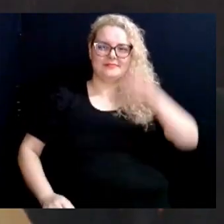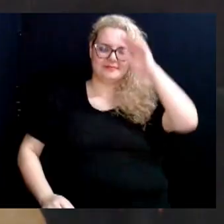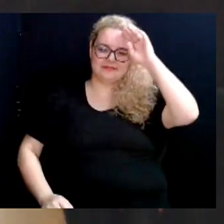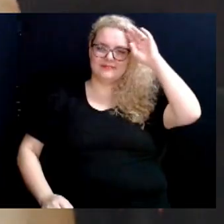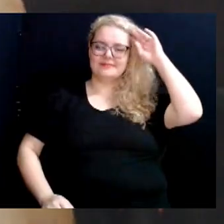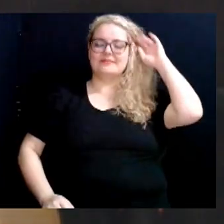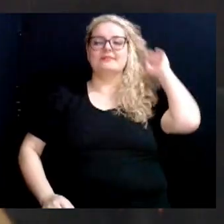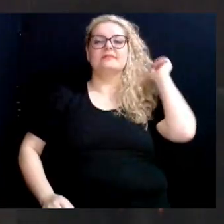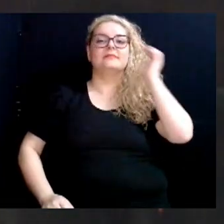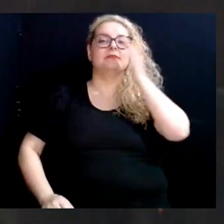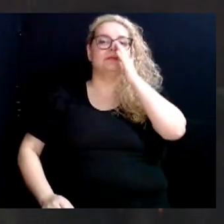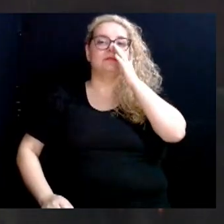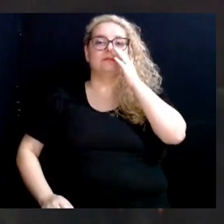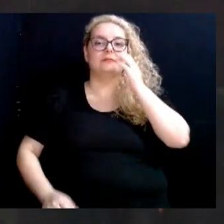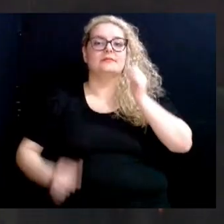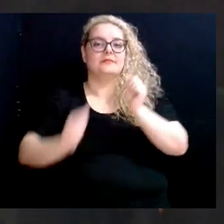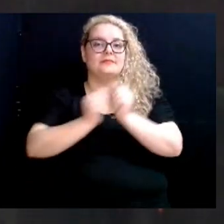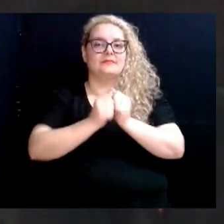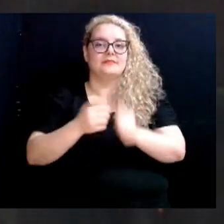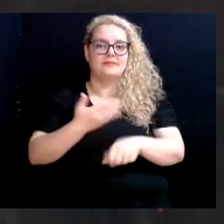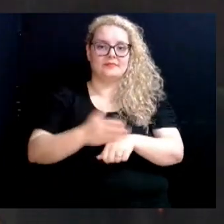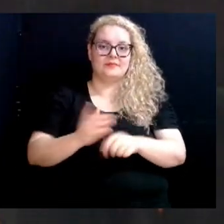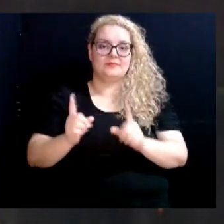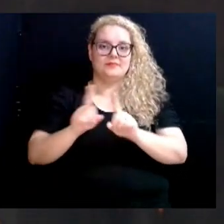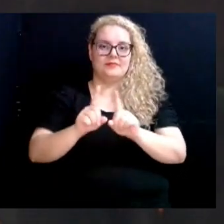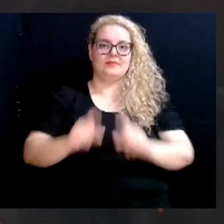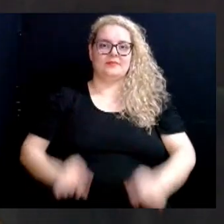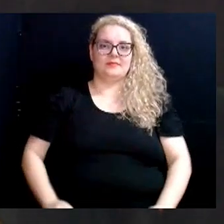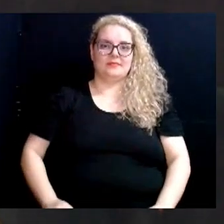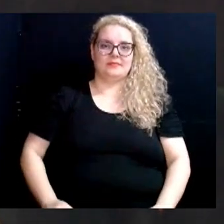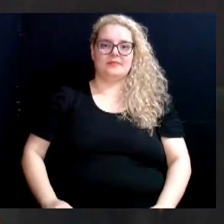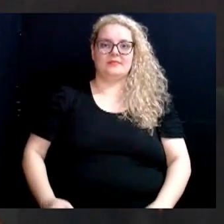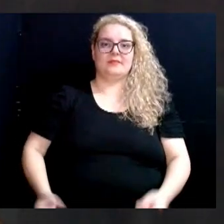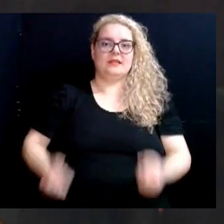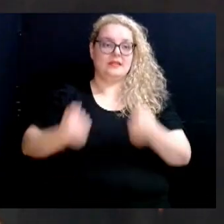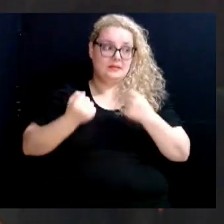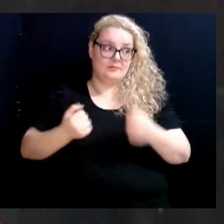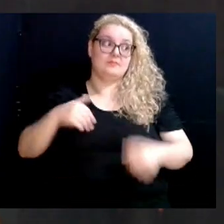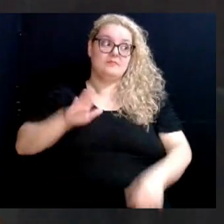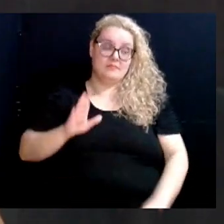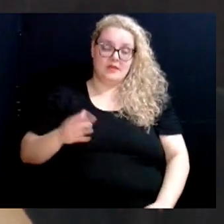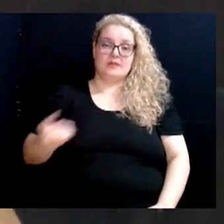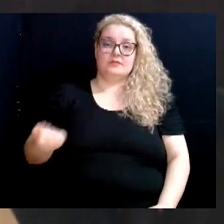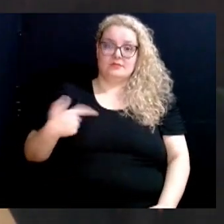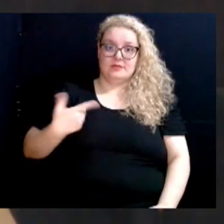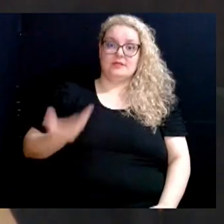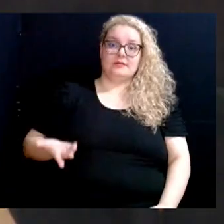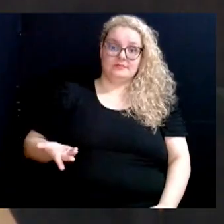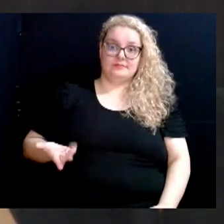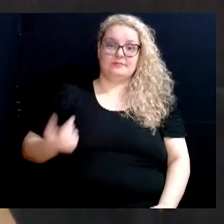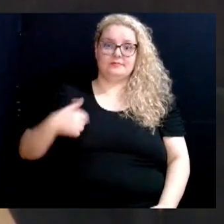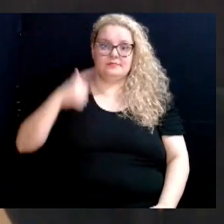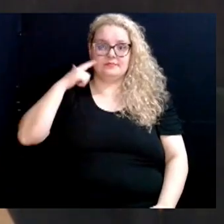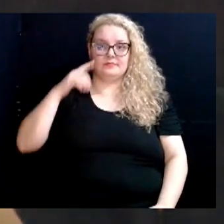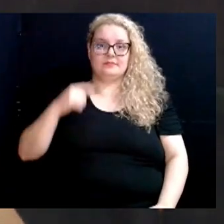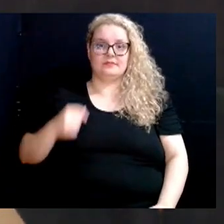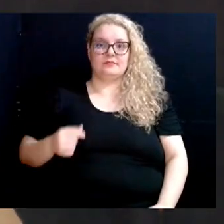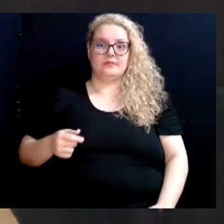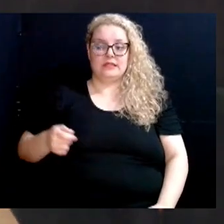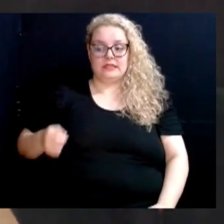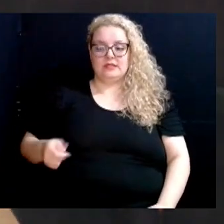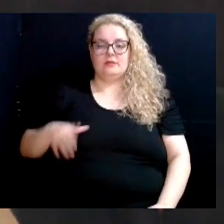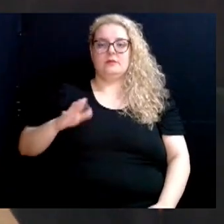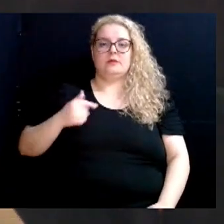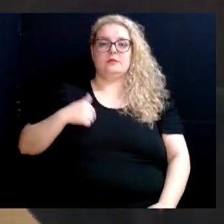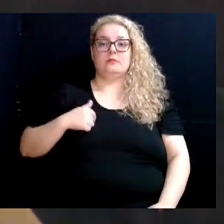aguardando, a gente treina junto. Só que ela pega muito mais peso do que eu. E aí, às vezes, eu penso assim, vou pegar mais? Mas aí eu vou